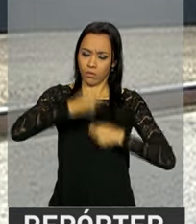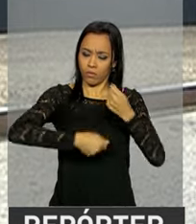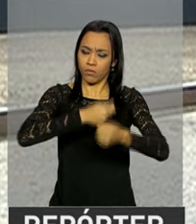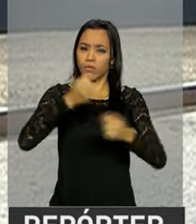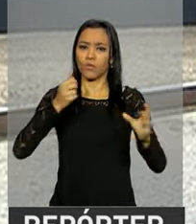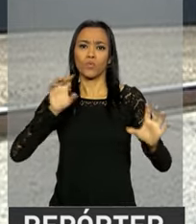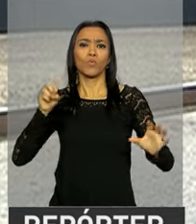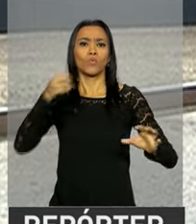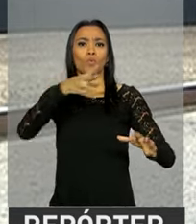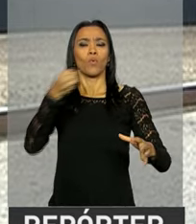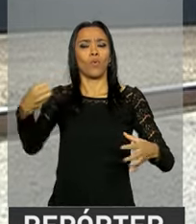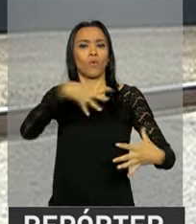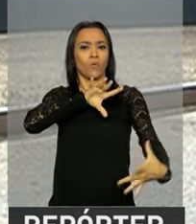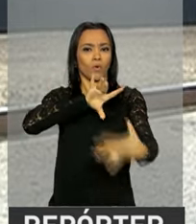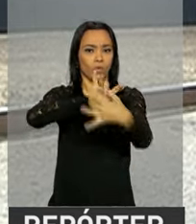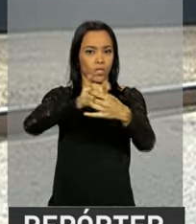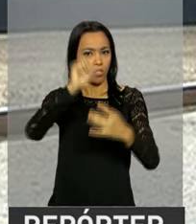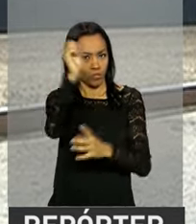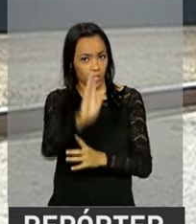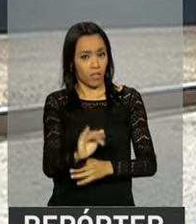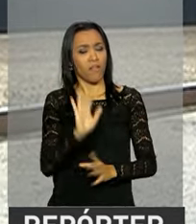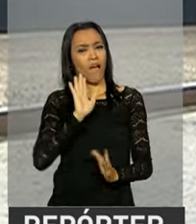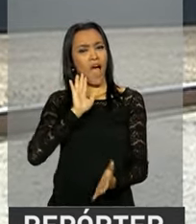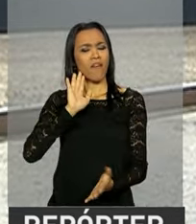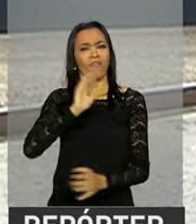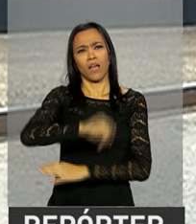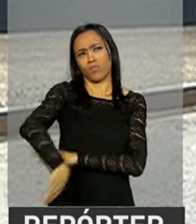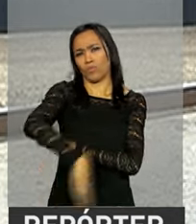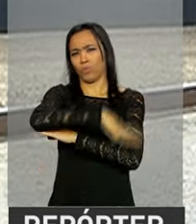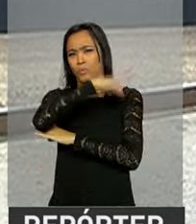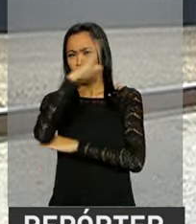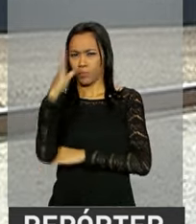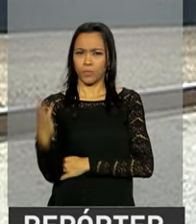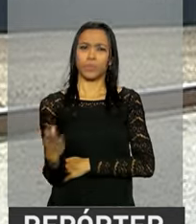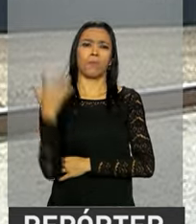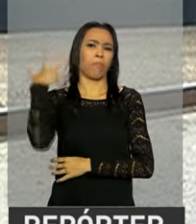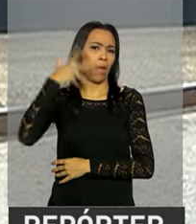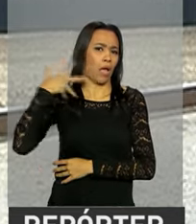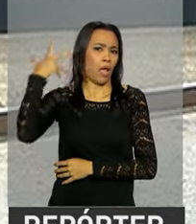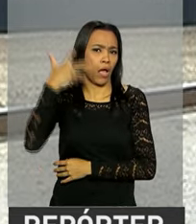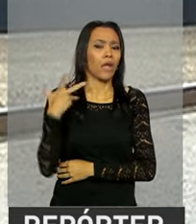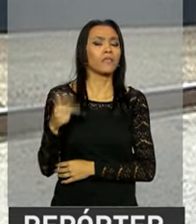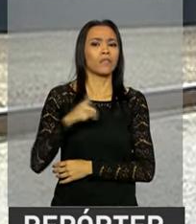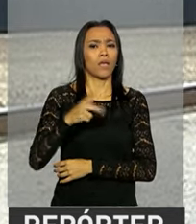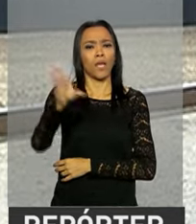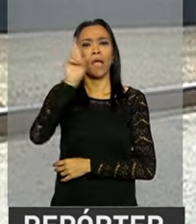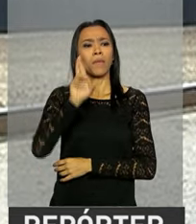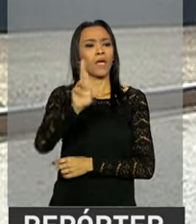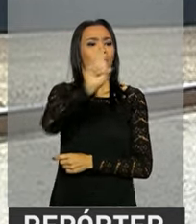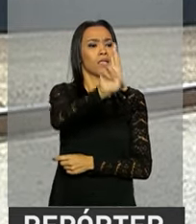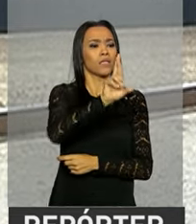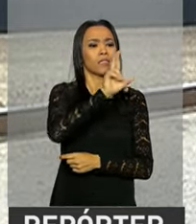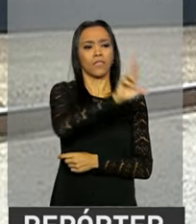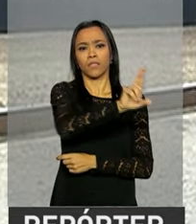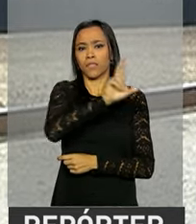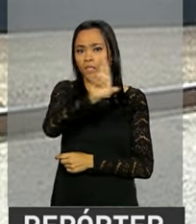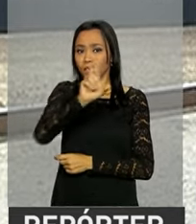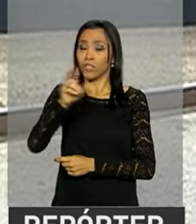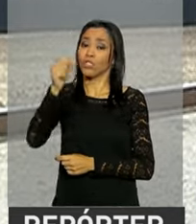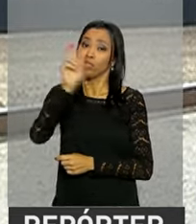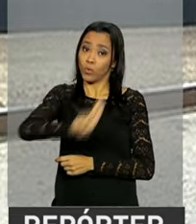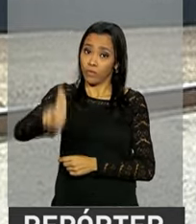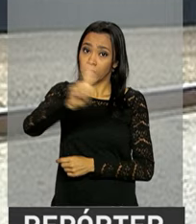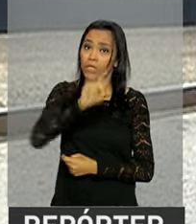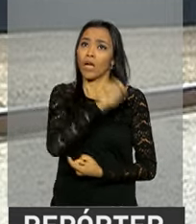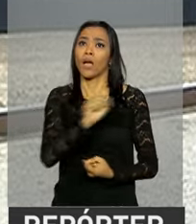conjuntura nacional. A programação vai até o final do dia e também vai contar com representantes de instituições acadêmicas e